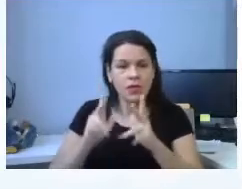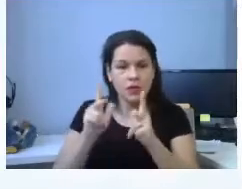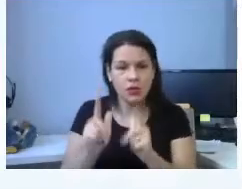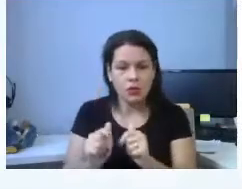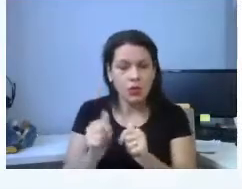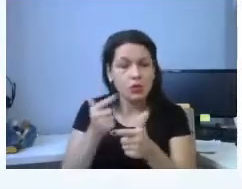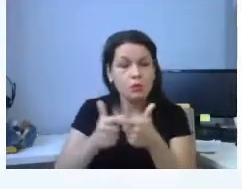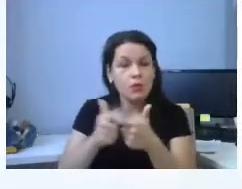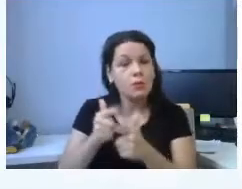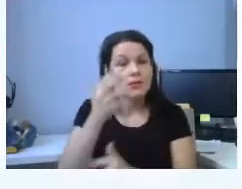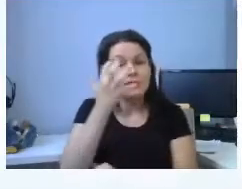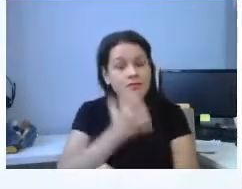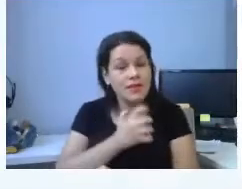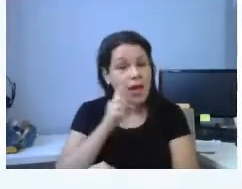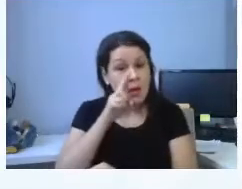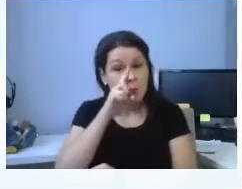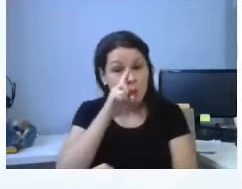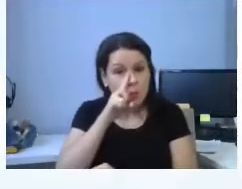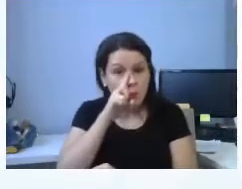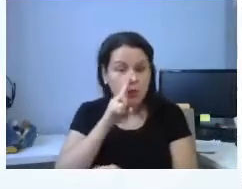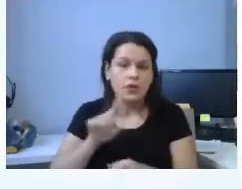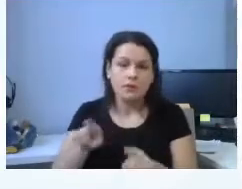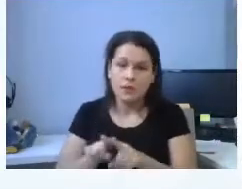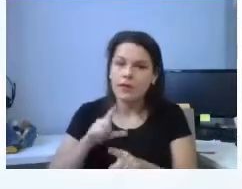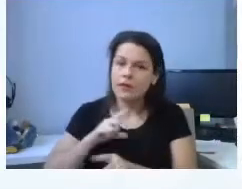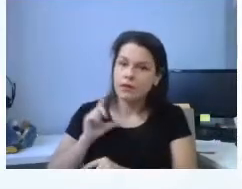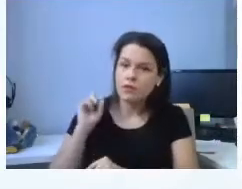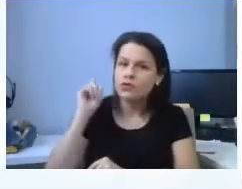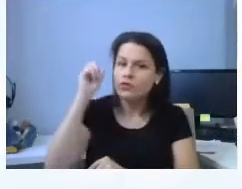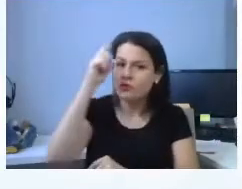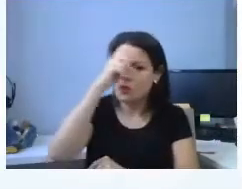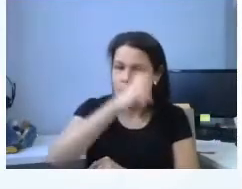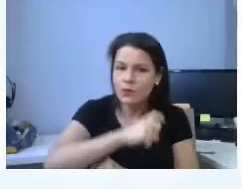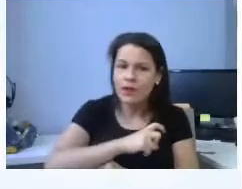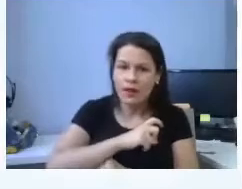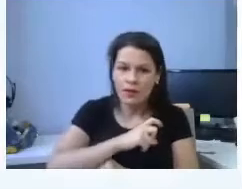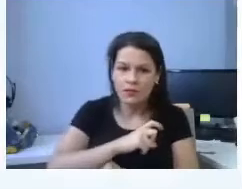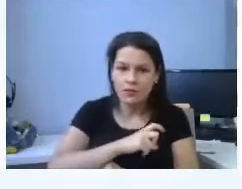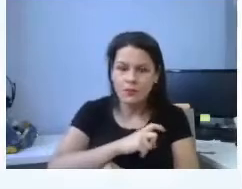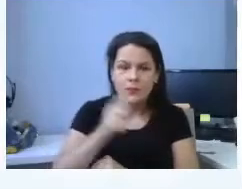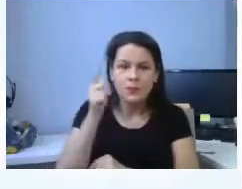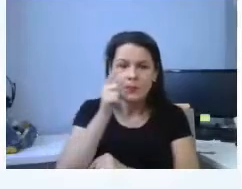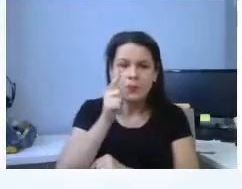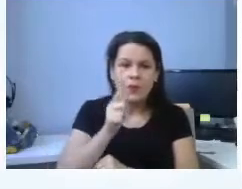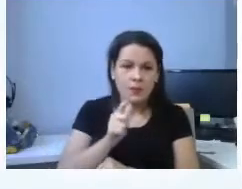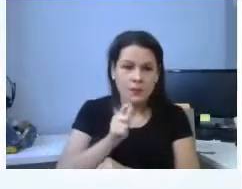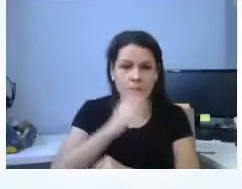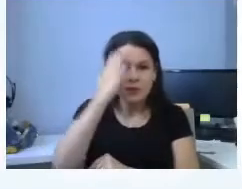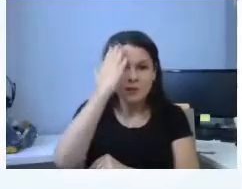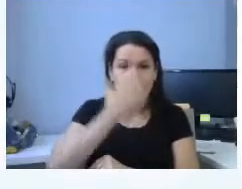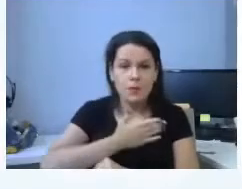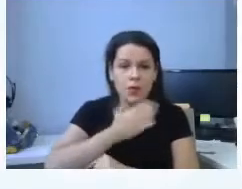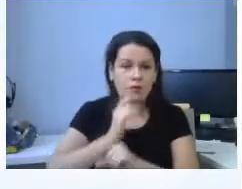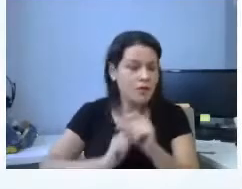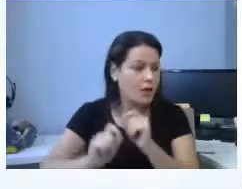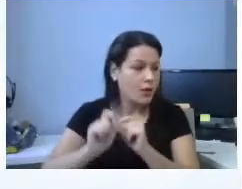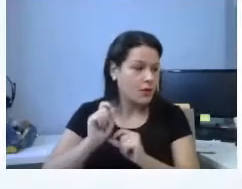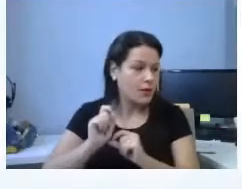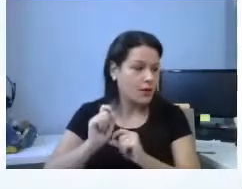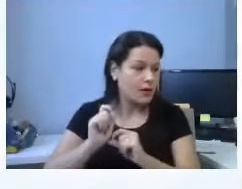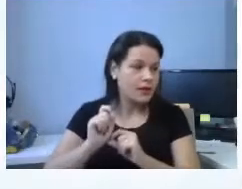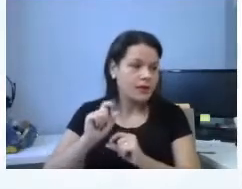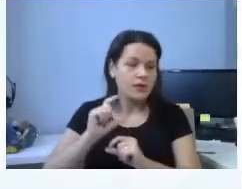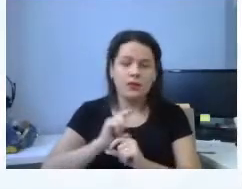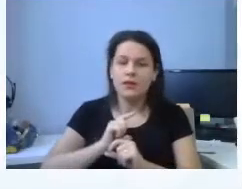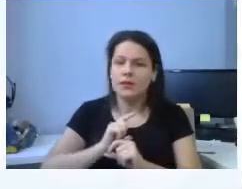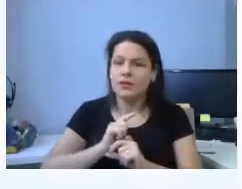problema muito grave, muita dificuldade, perdão, para poder provar diante de INSS,